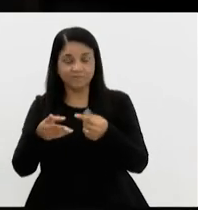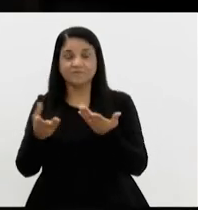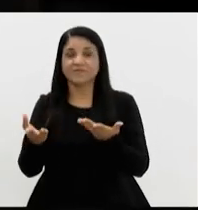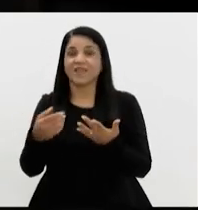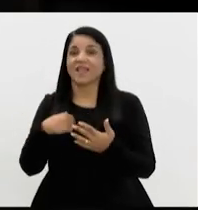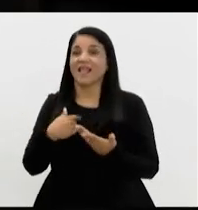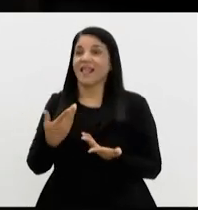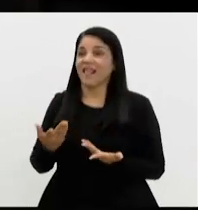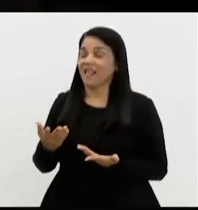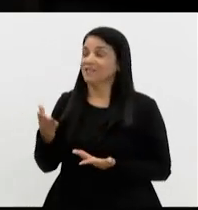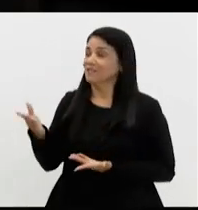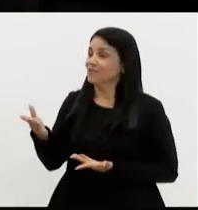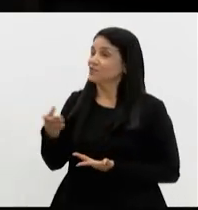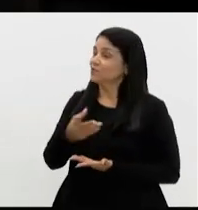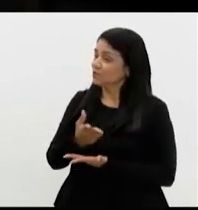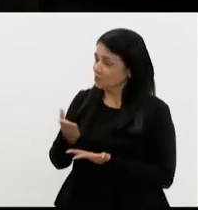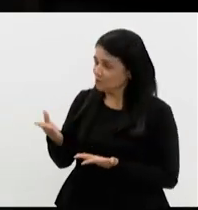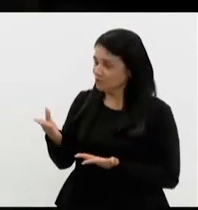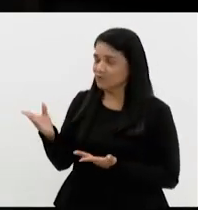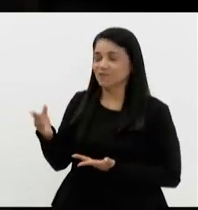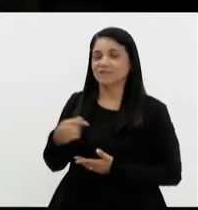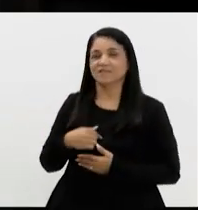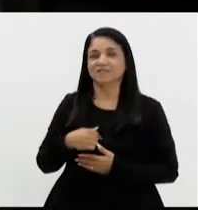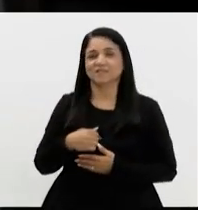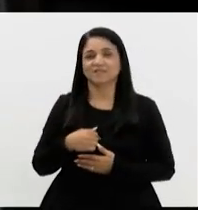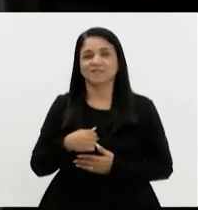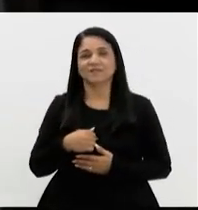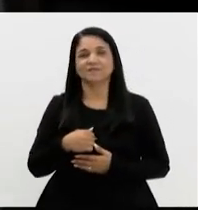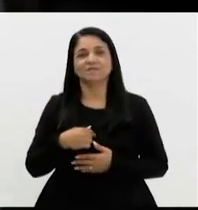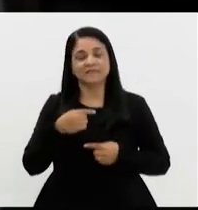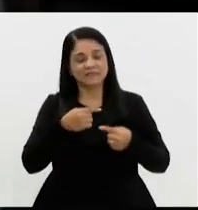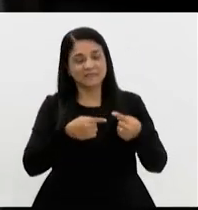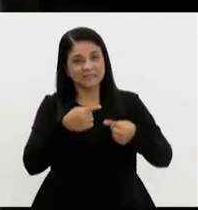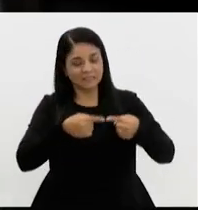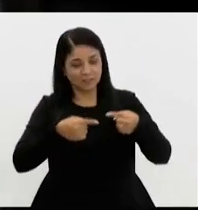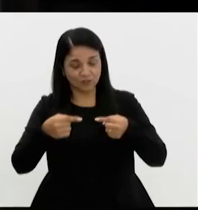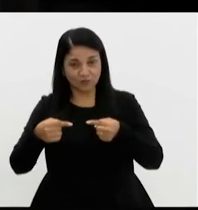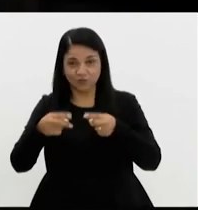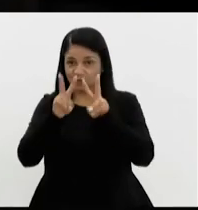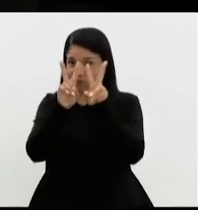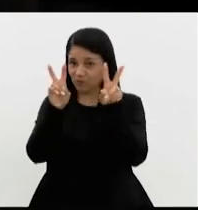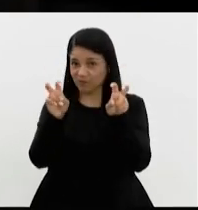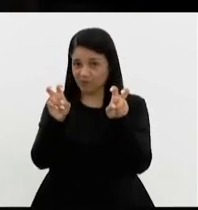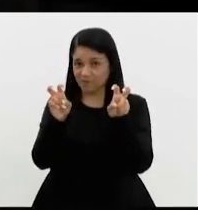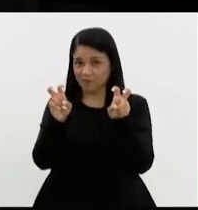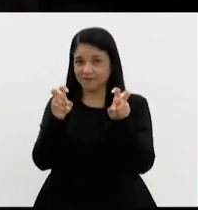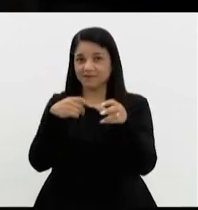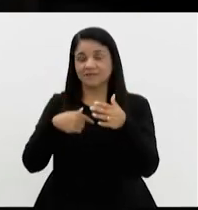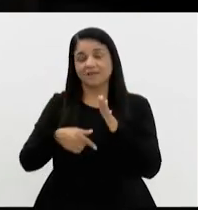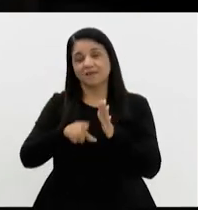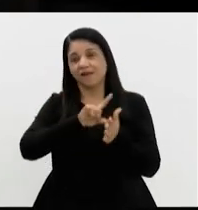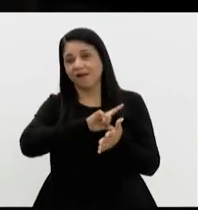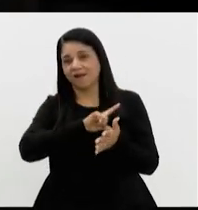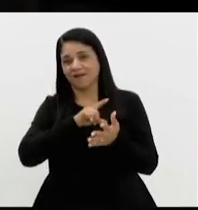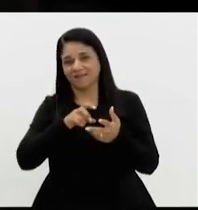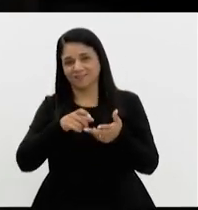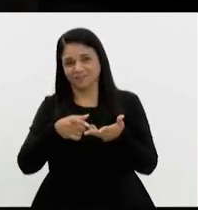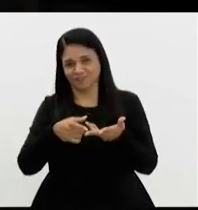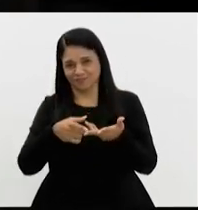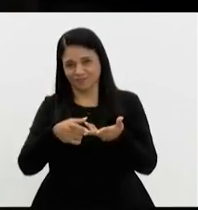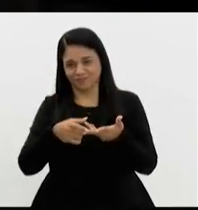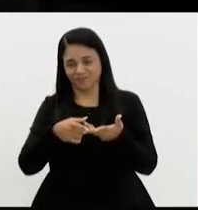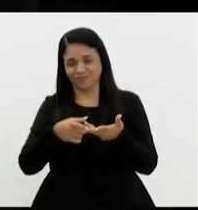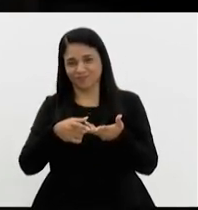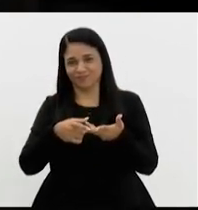solto Dr Robson Dra Maria Cláudia começar a tratar desse tema sem cumprimentar as mulheres que estão